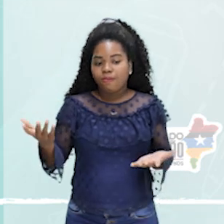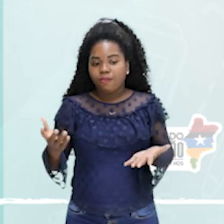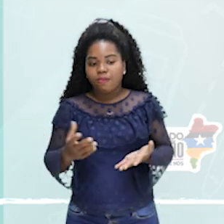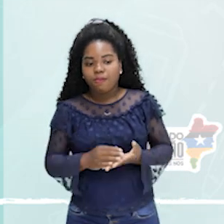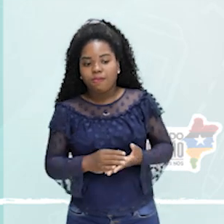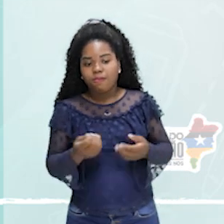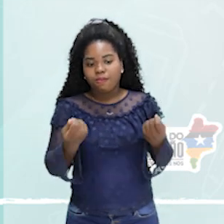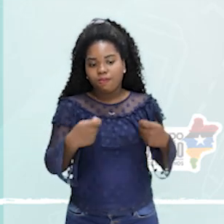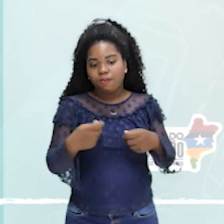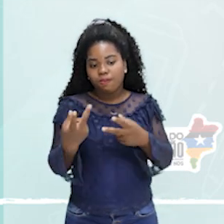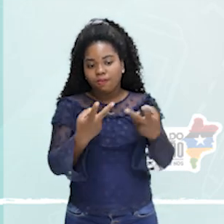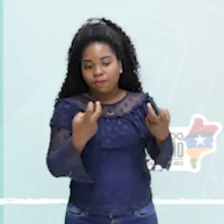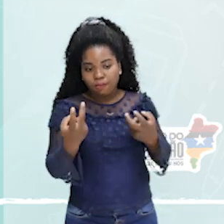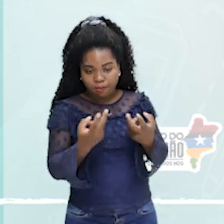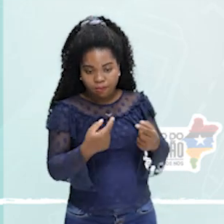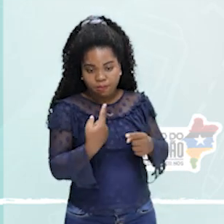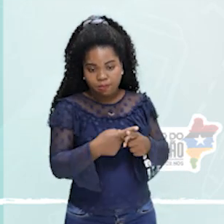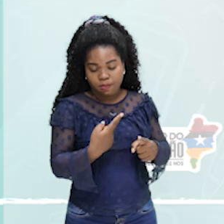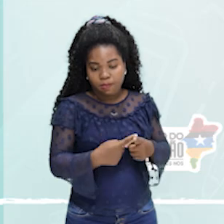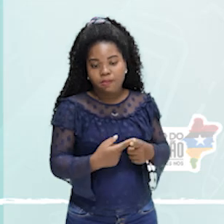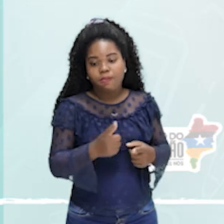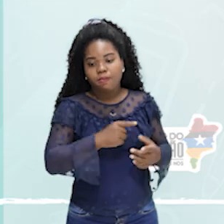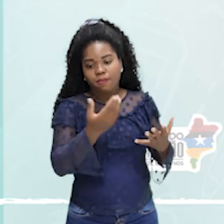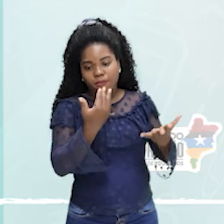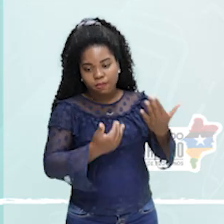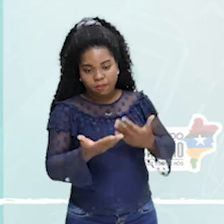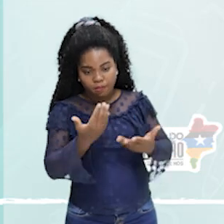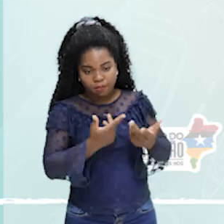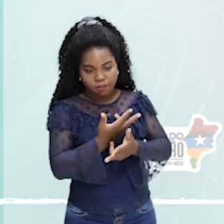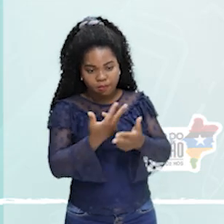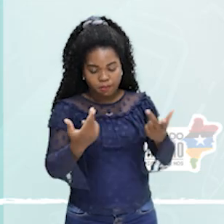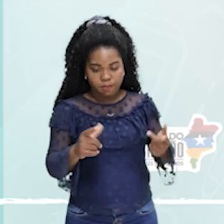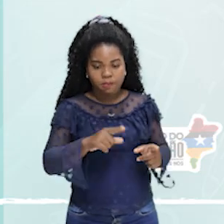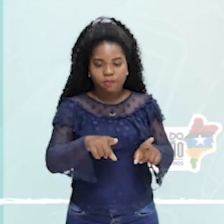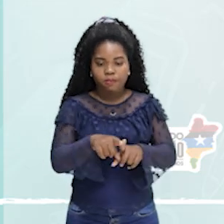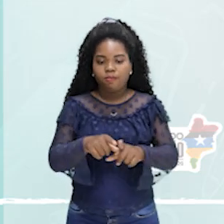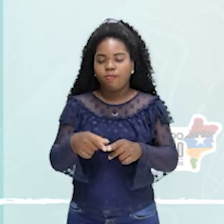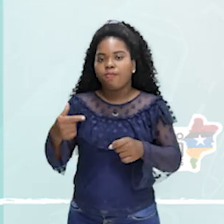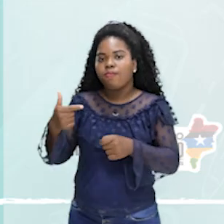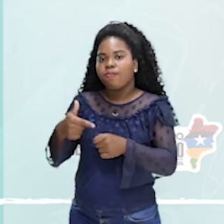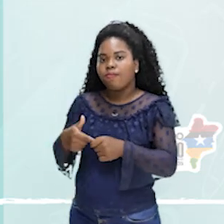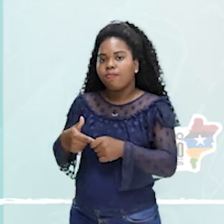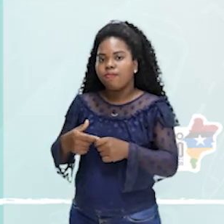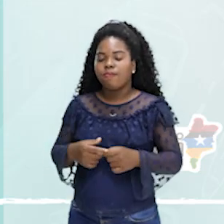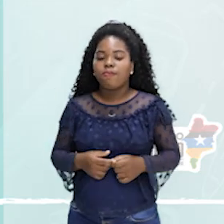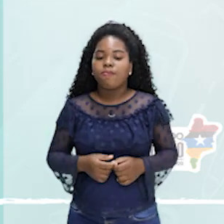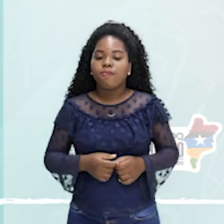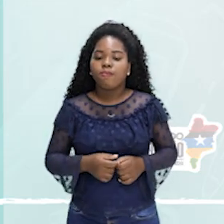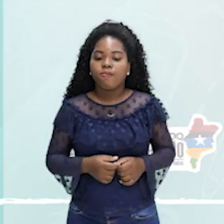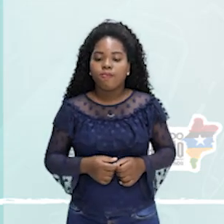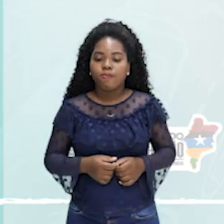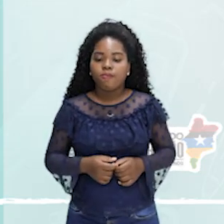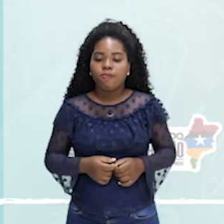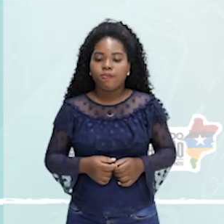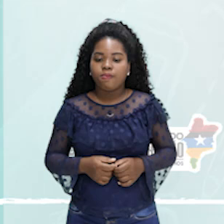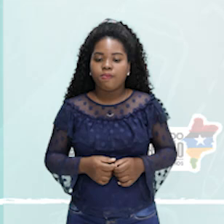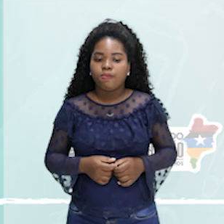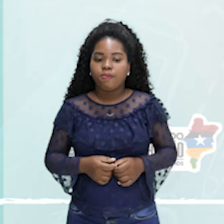precisa perceber bem, porque aí fala de alimento e fala de combustível. E ele fala de abastecimento.